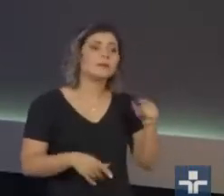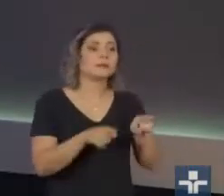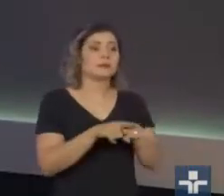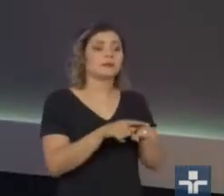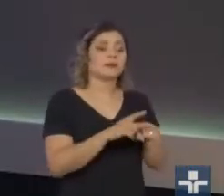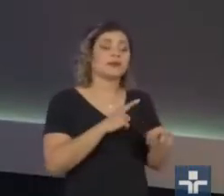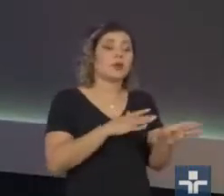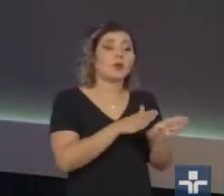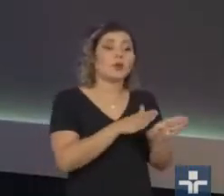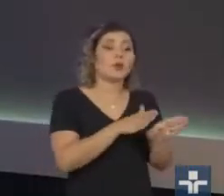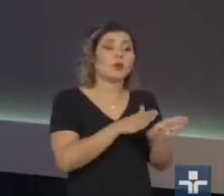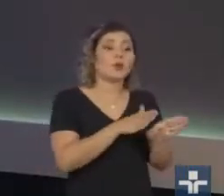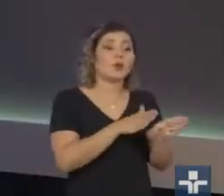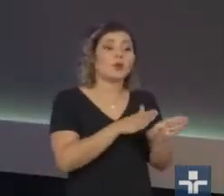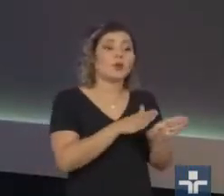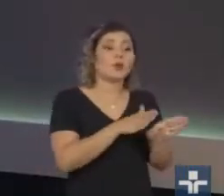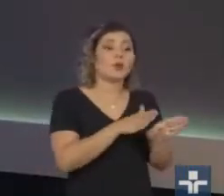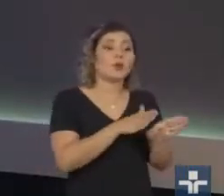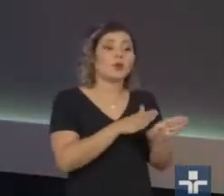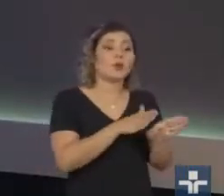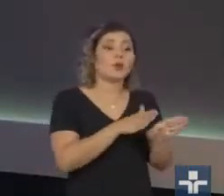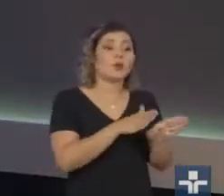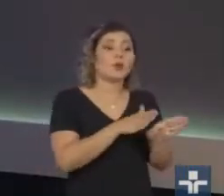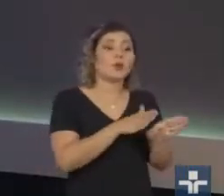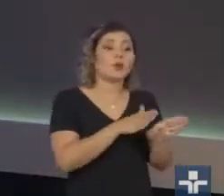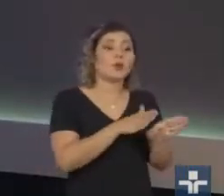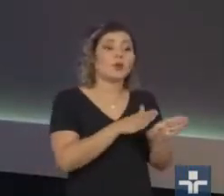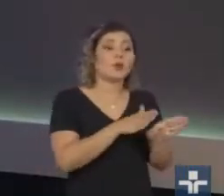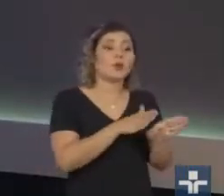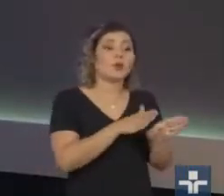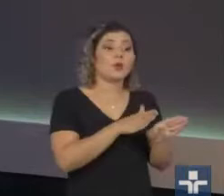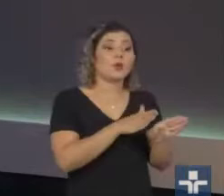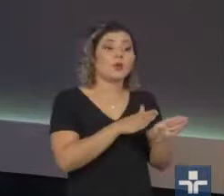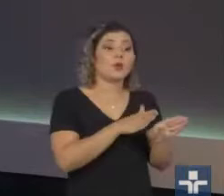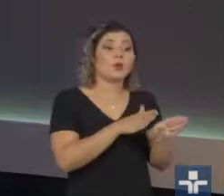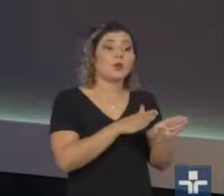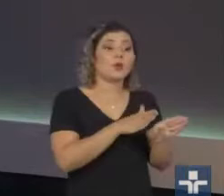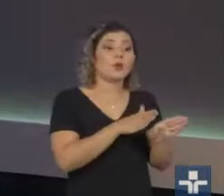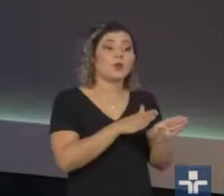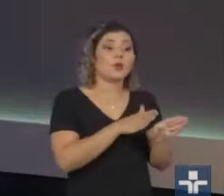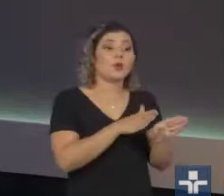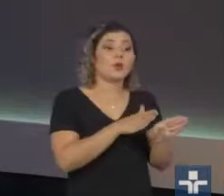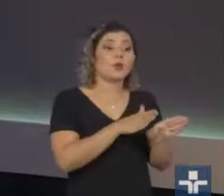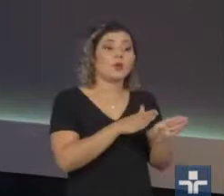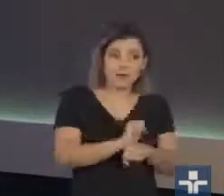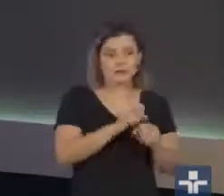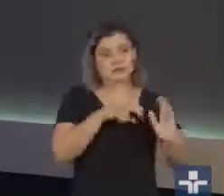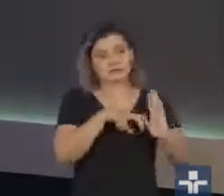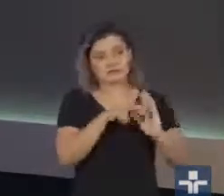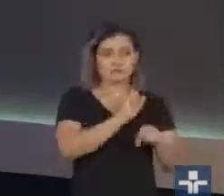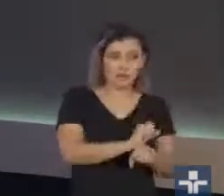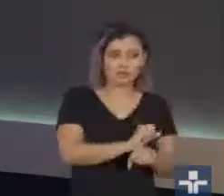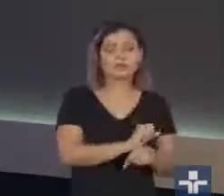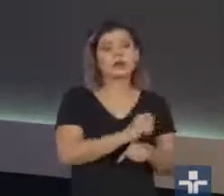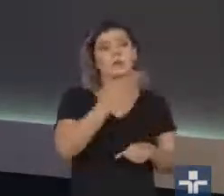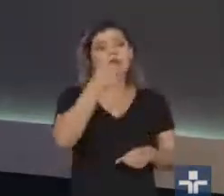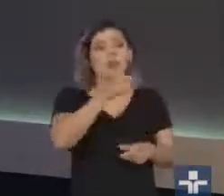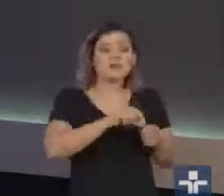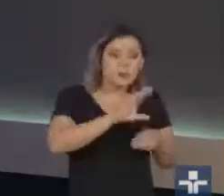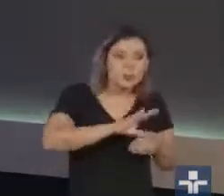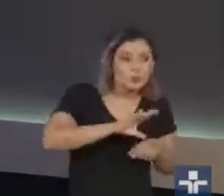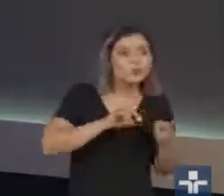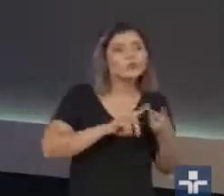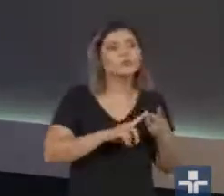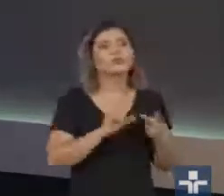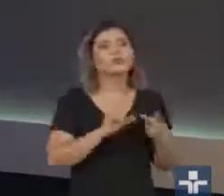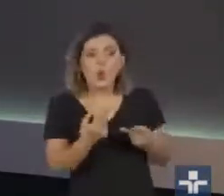a recomendação de que neste período de pausa seria o ideal fazer um curso ou